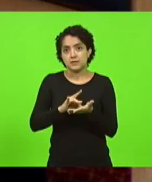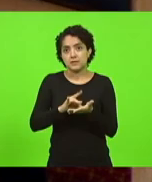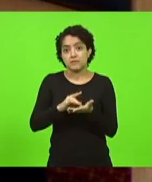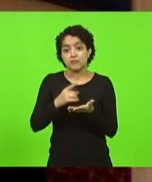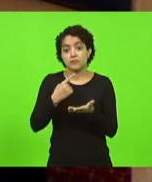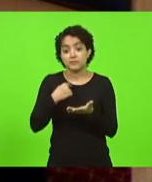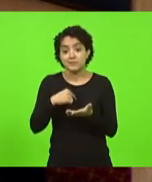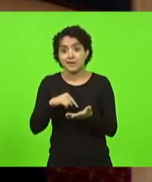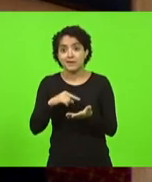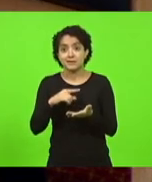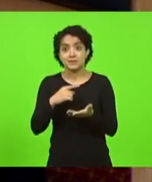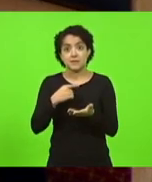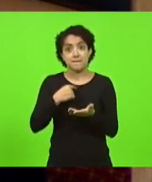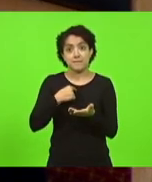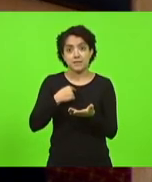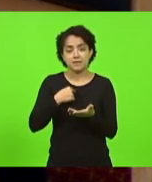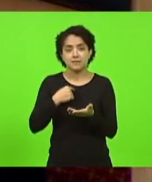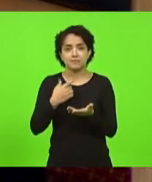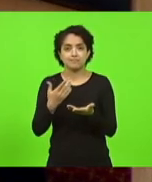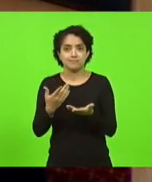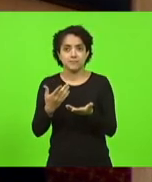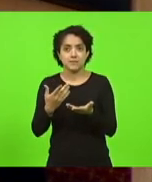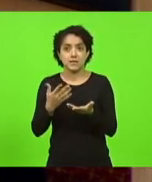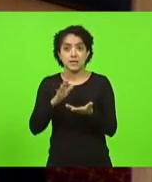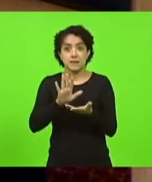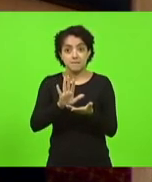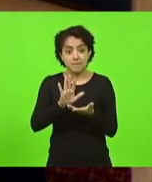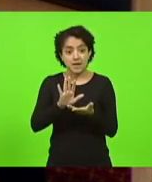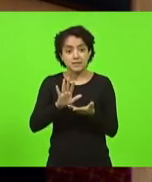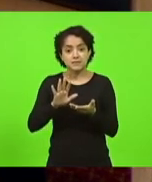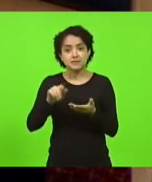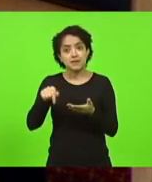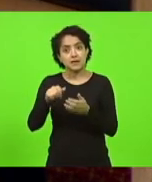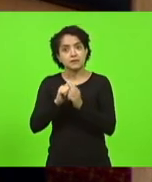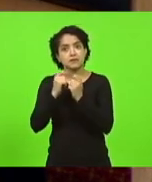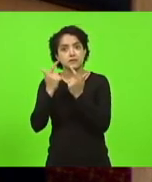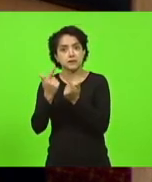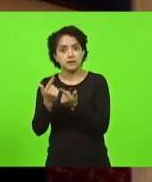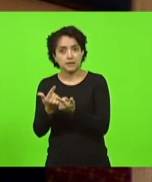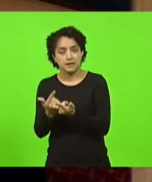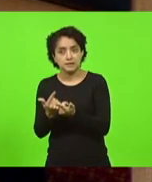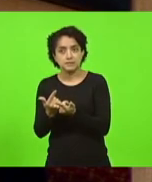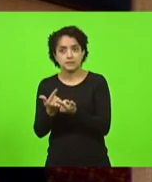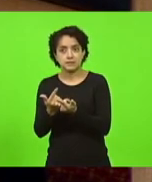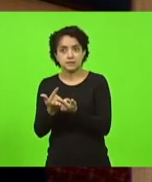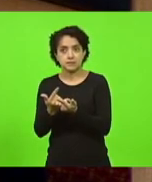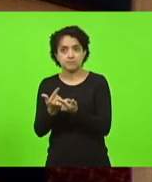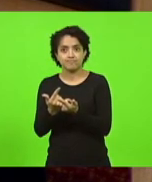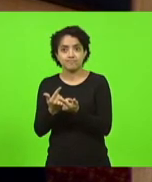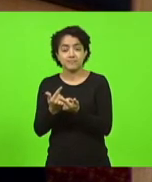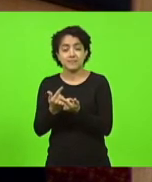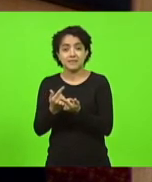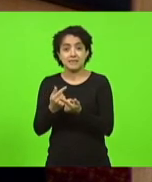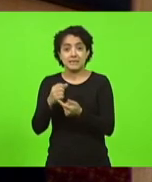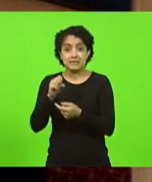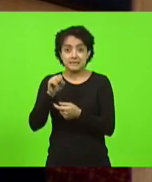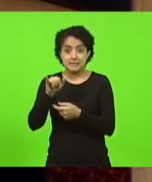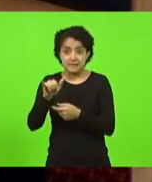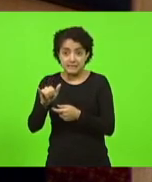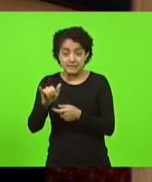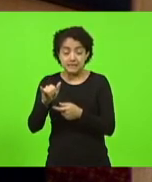pela a totalidade desse parlamento, se tivesse em meu alcance, senhor